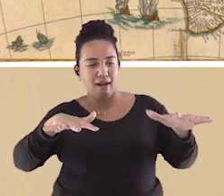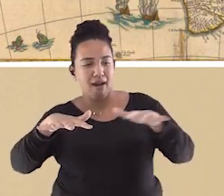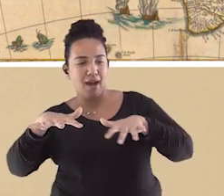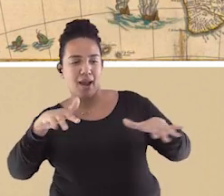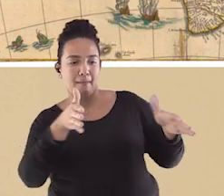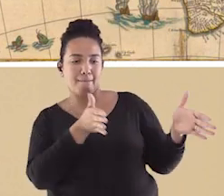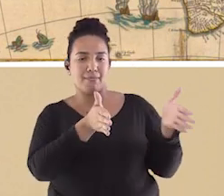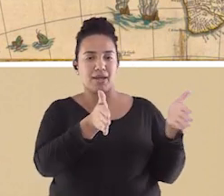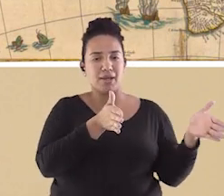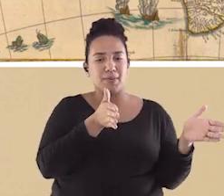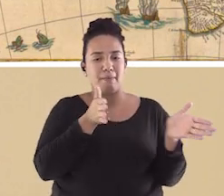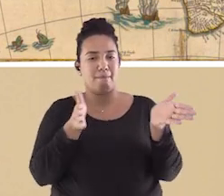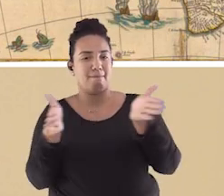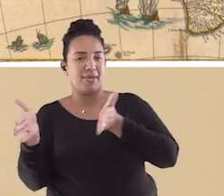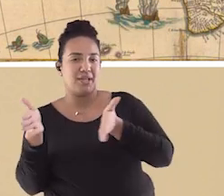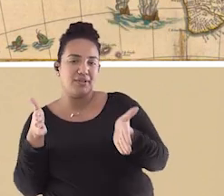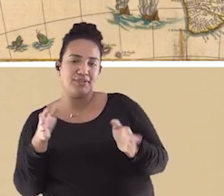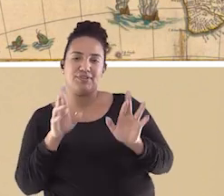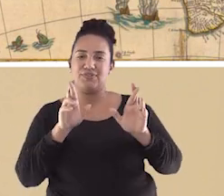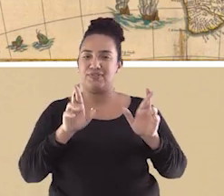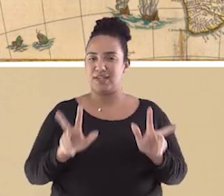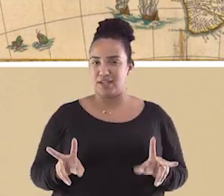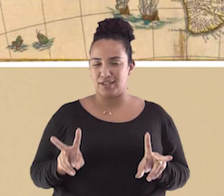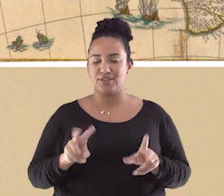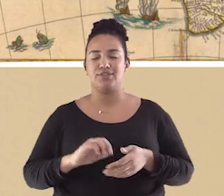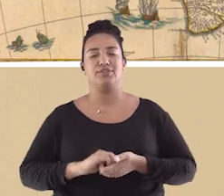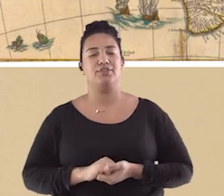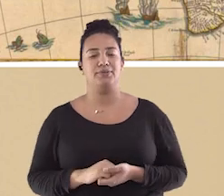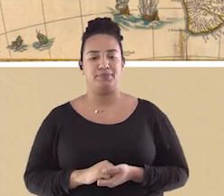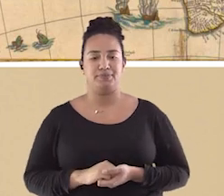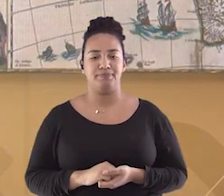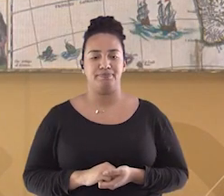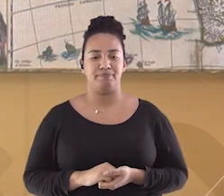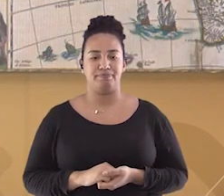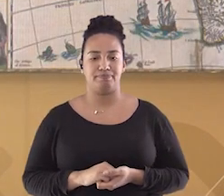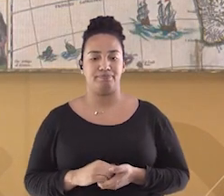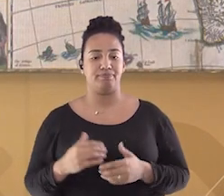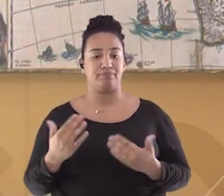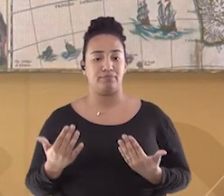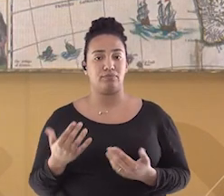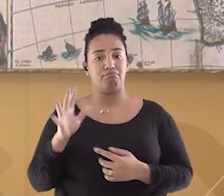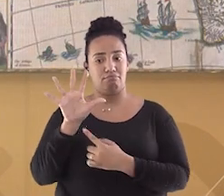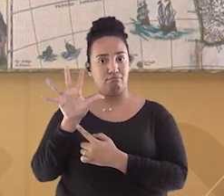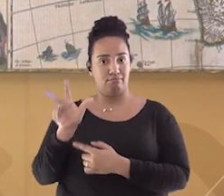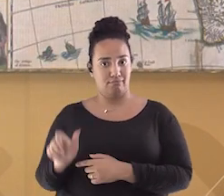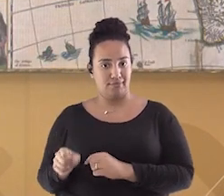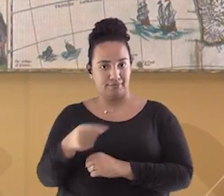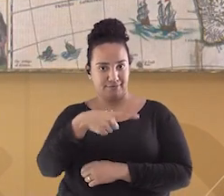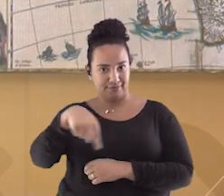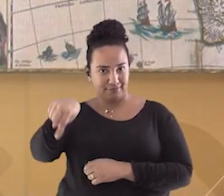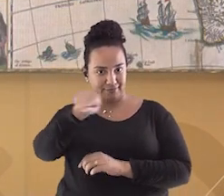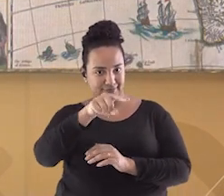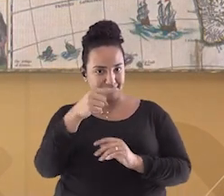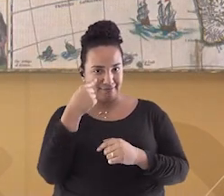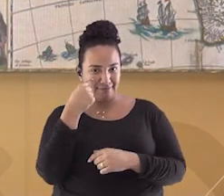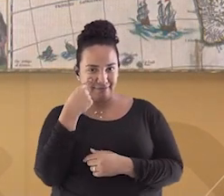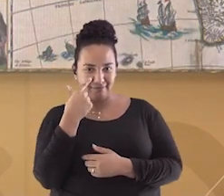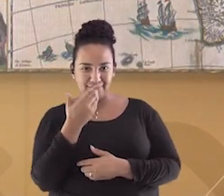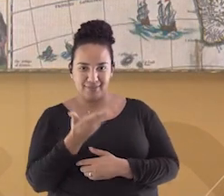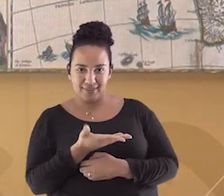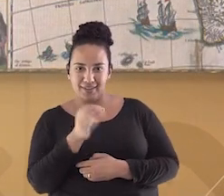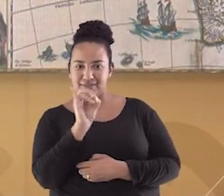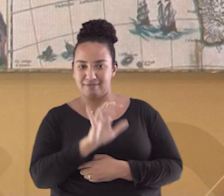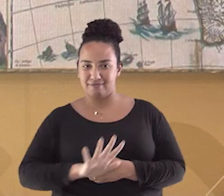diferentes épocas e diferentes contextos históricos. Esse mapa que eu trouxe é um dos primeiros